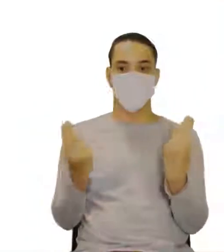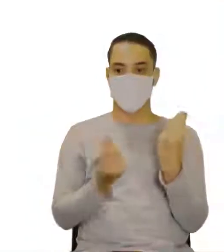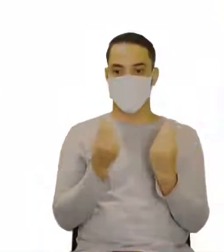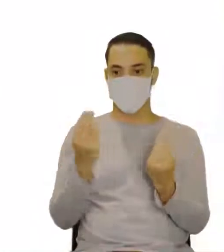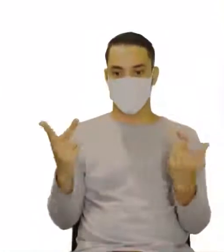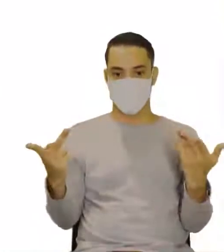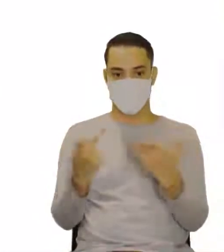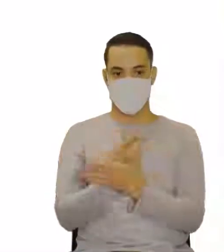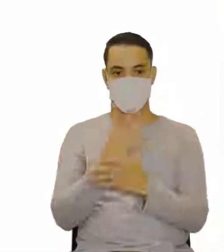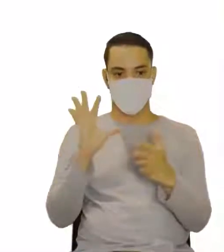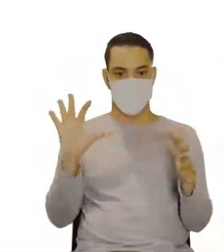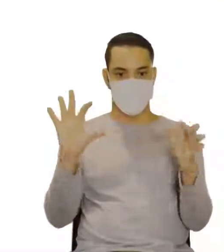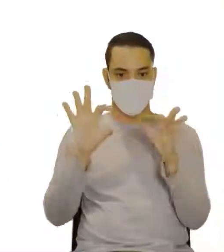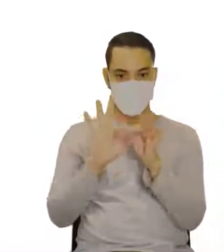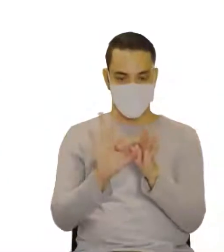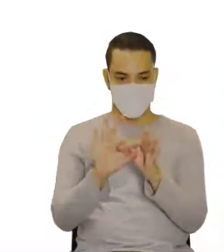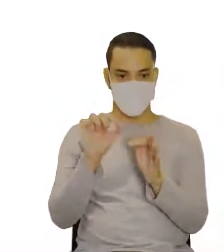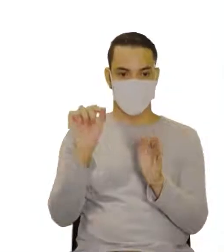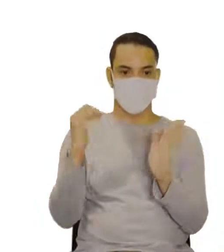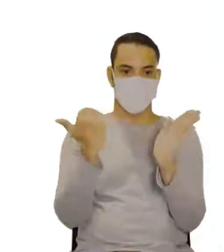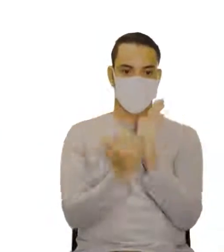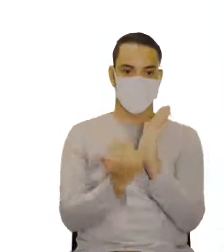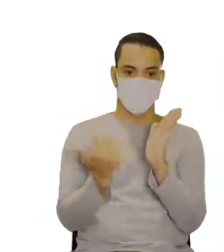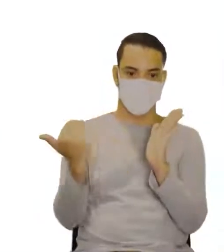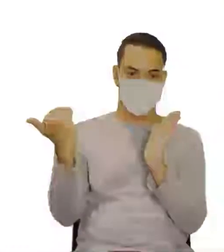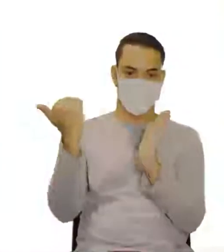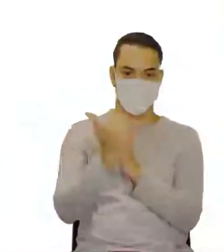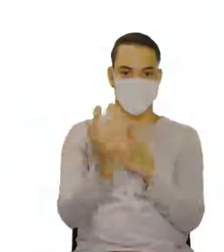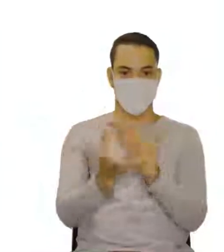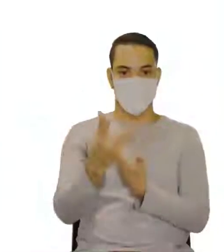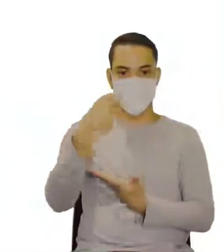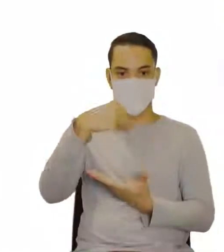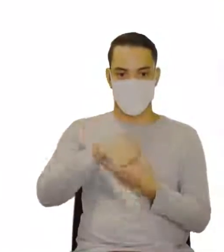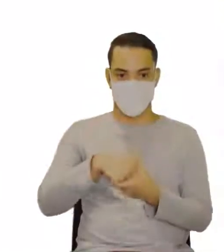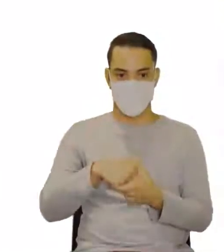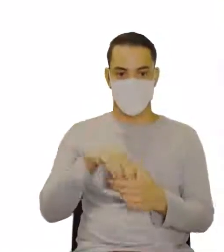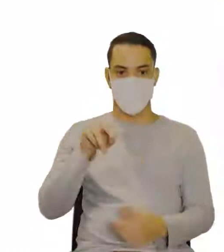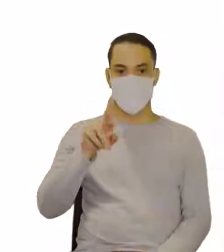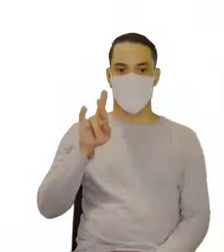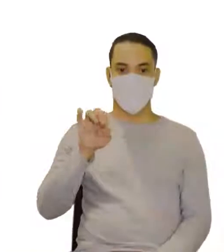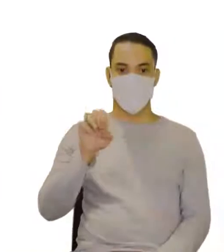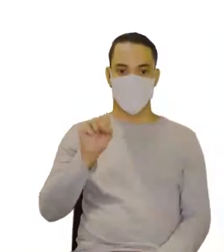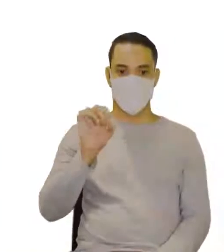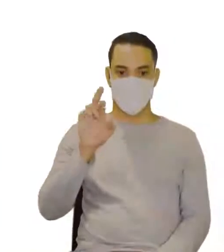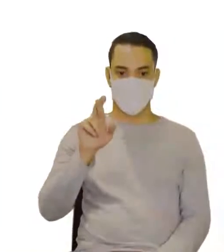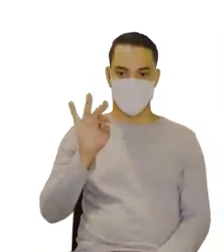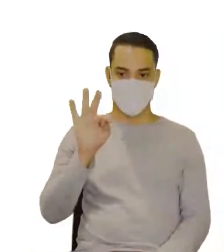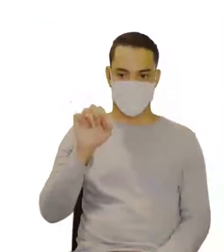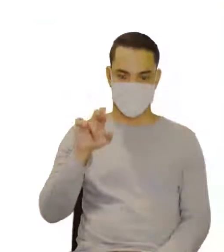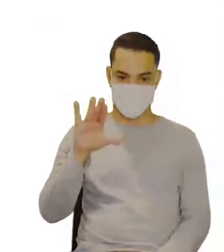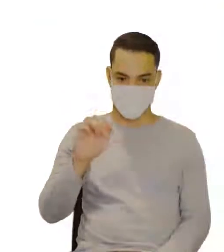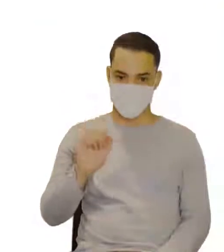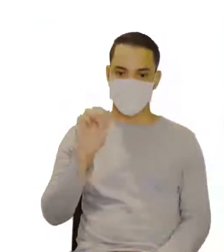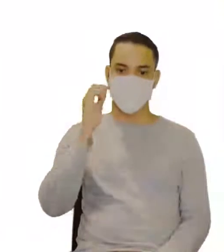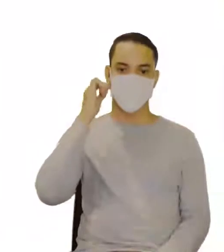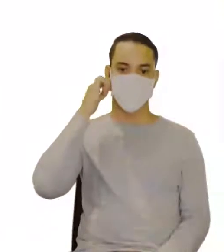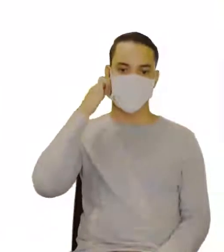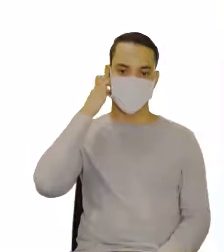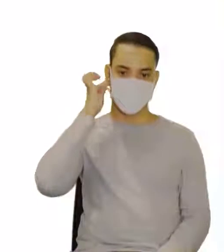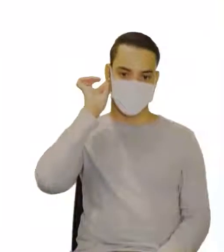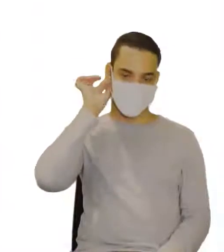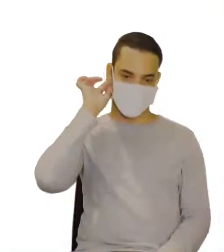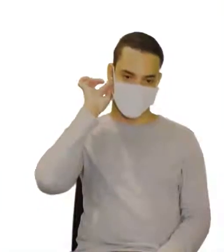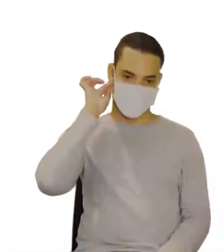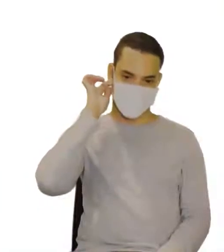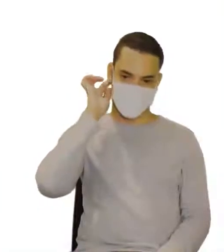de associação? É o aumento da resistência, tá, pessoal? Então, o inconveniente aí, quando você